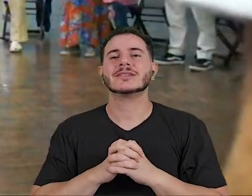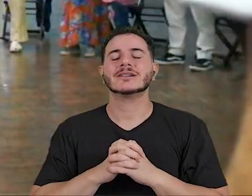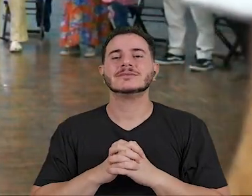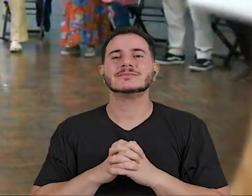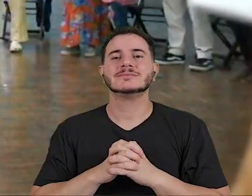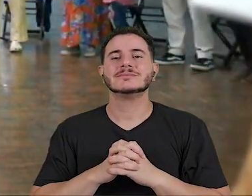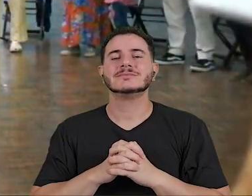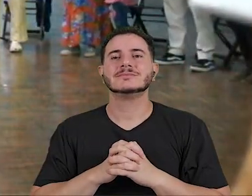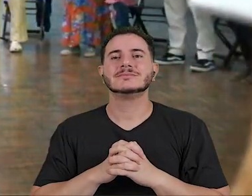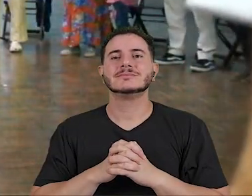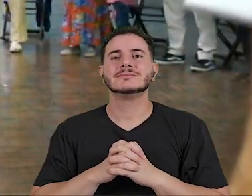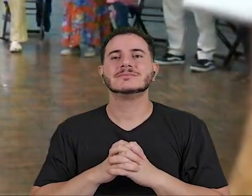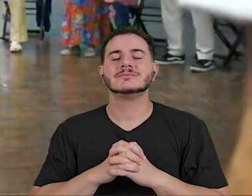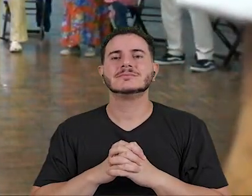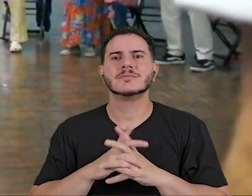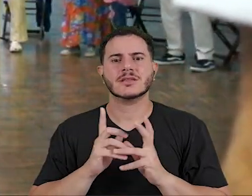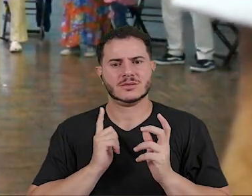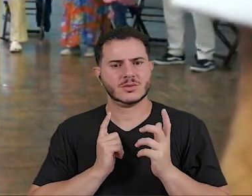Agora deu um. Meu